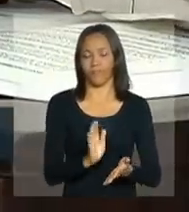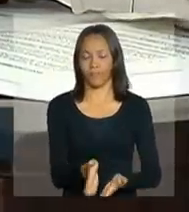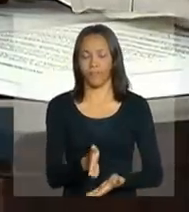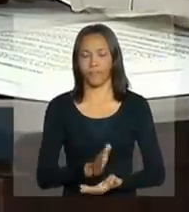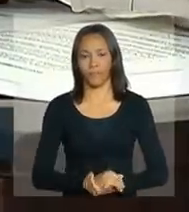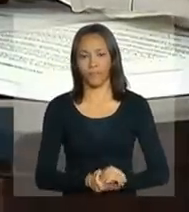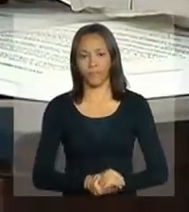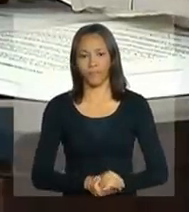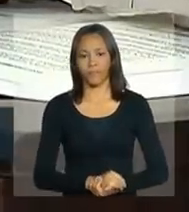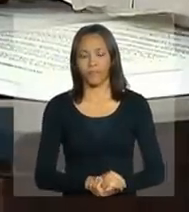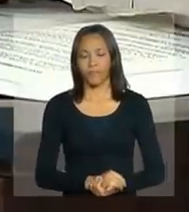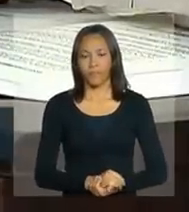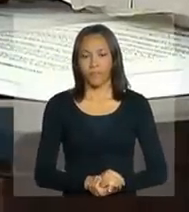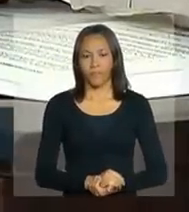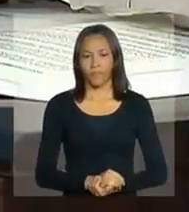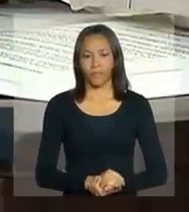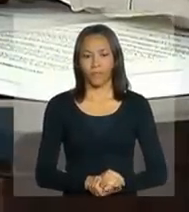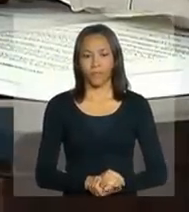assinados